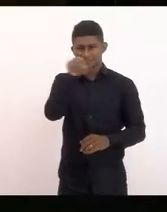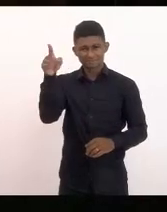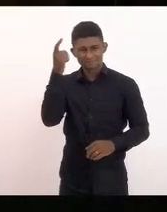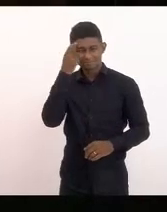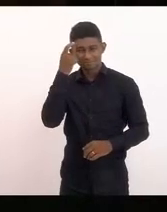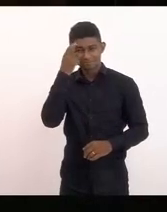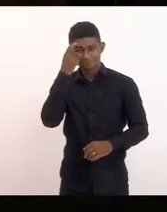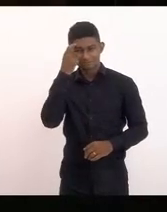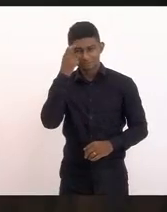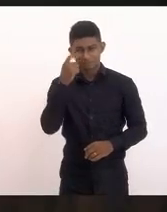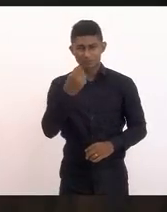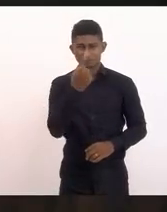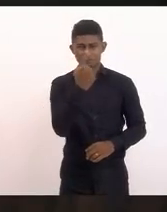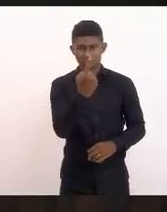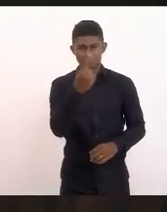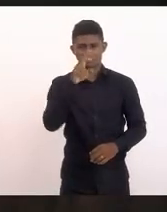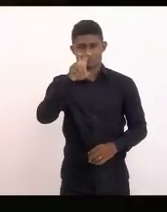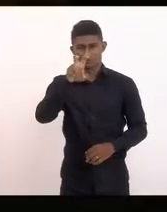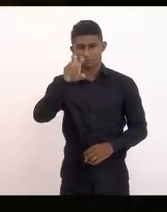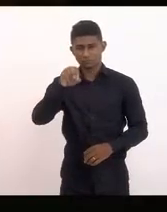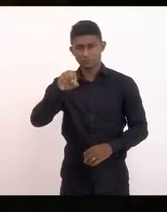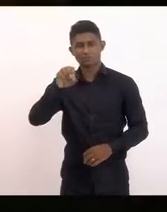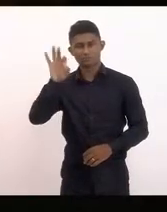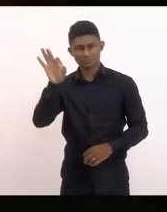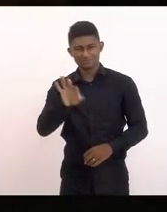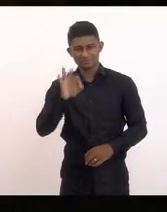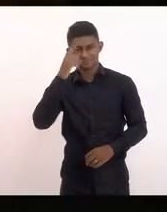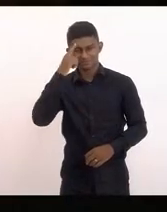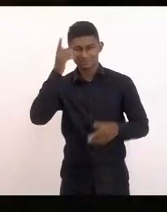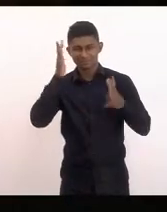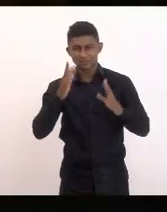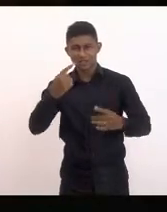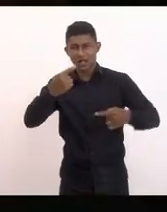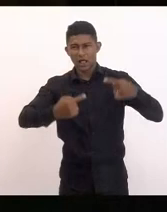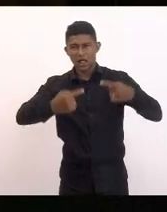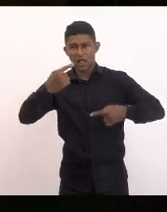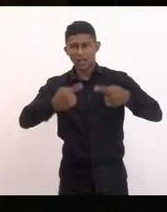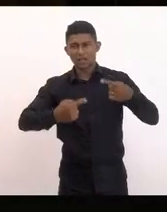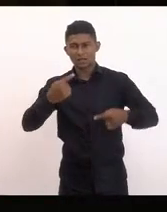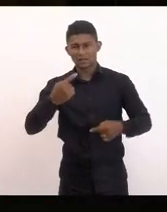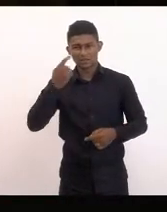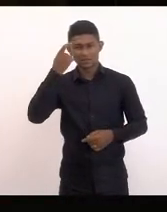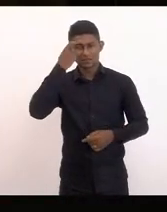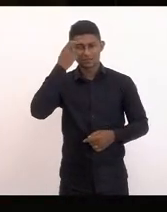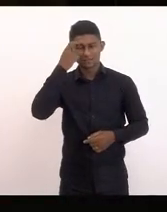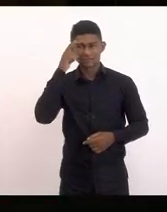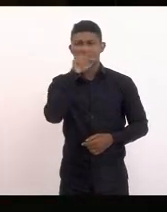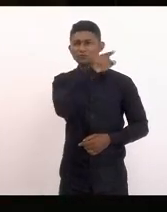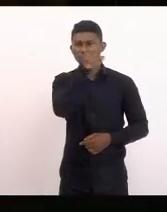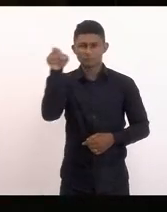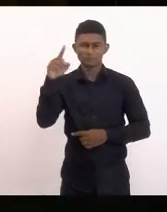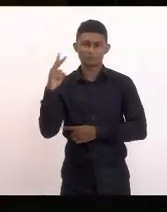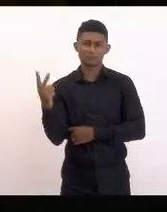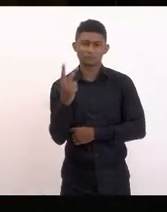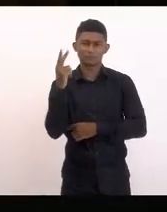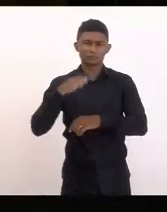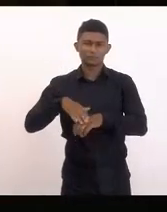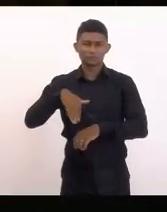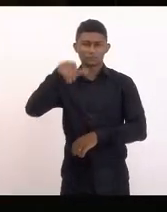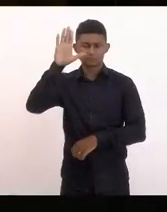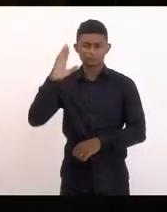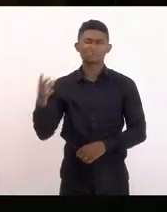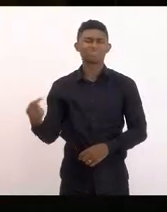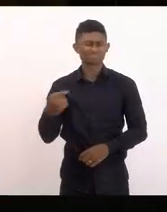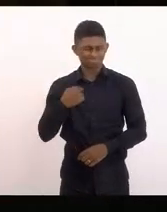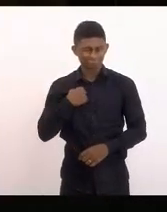esse 150% que tanto debatemos, isso não é nada perto do que vocês merecem. Eu sou praça e